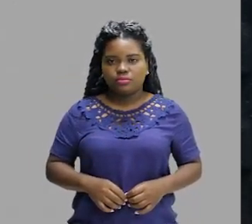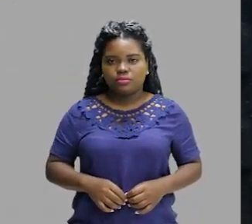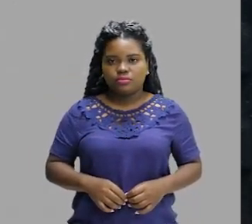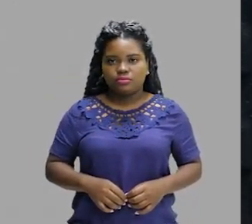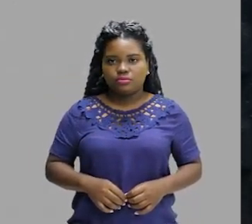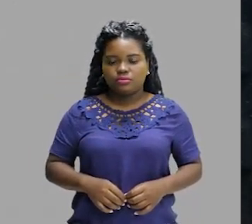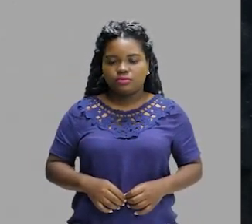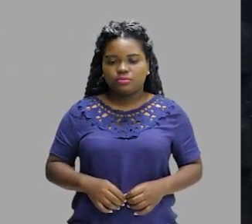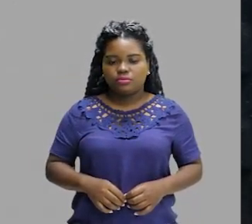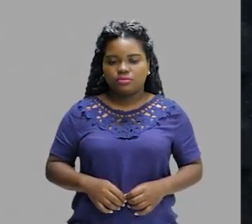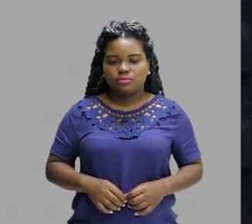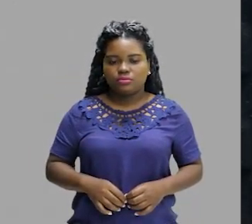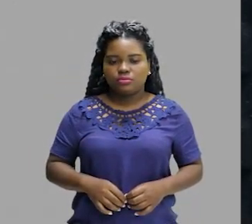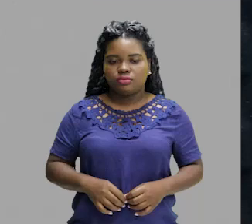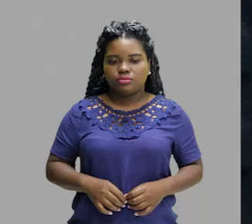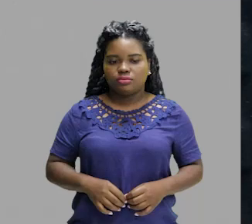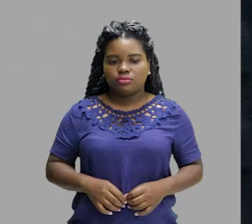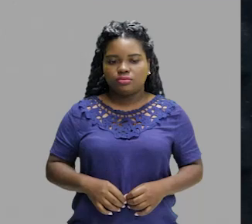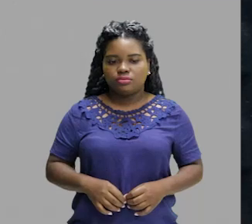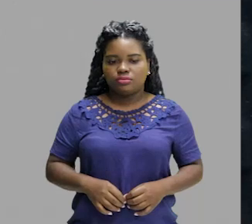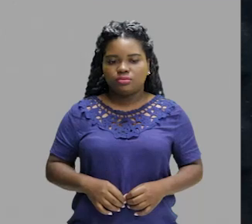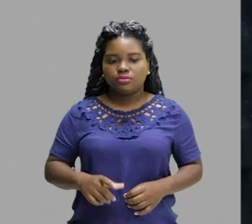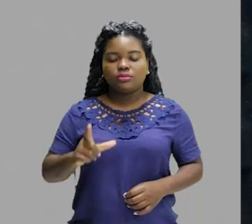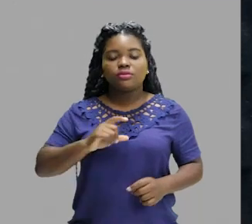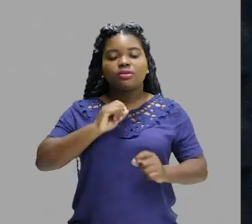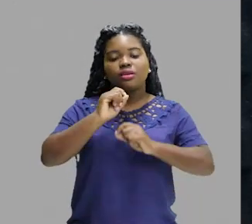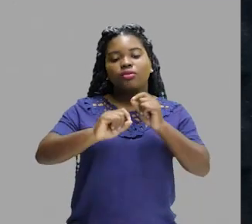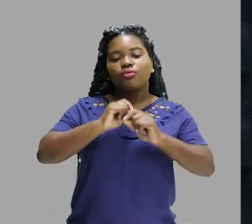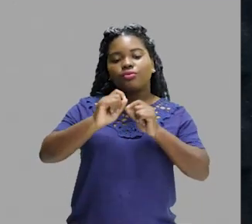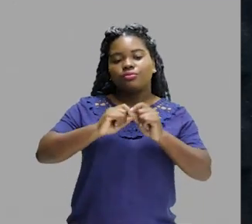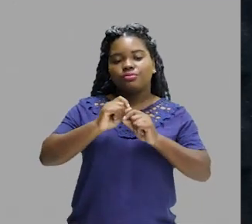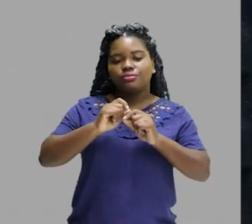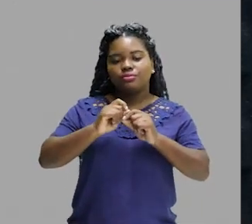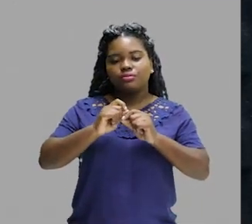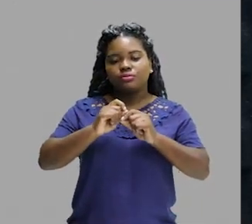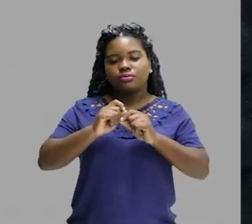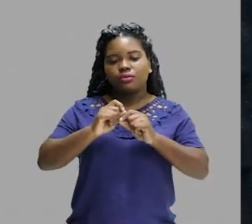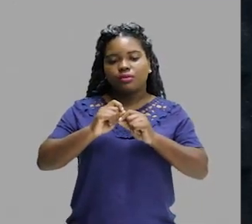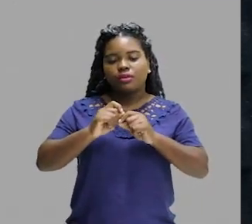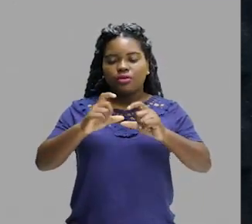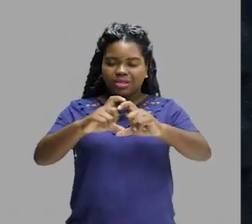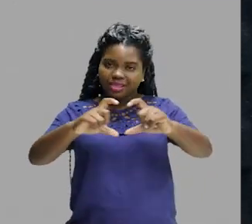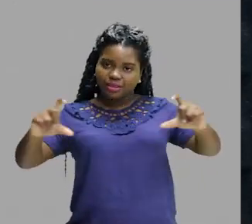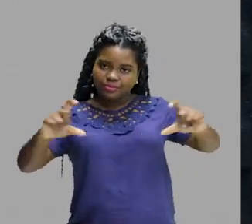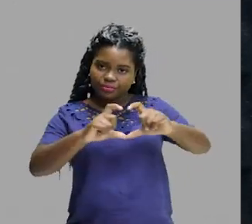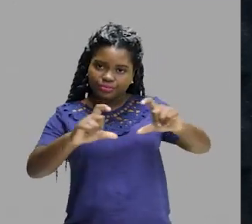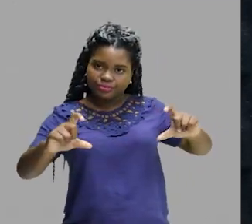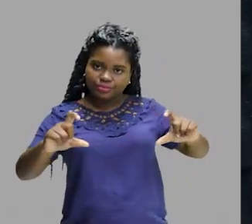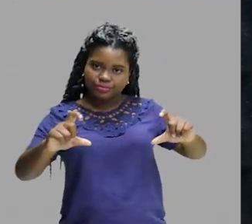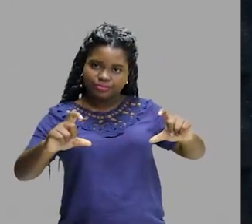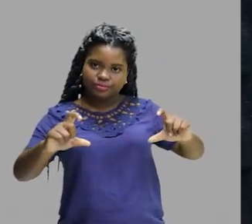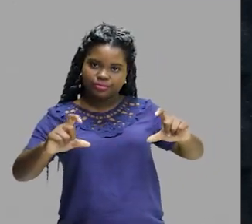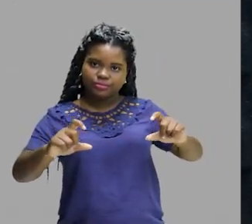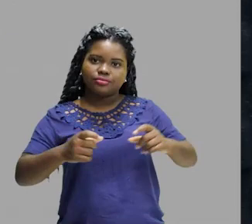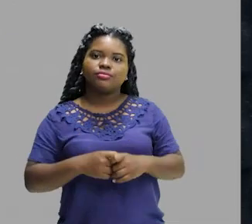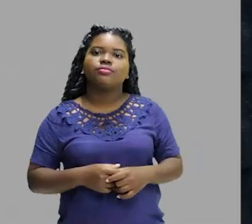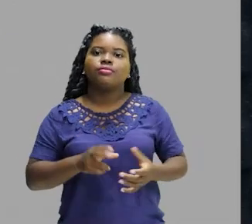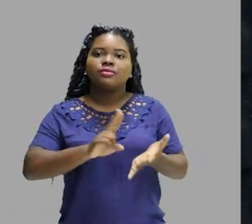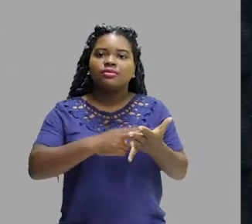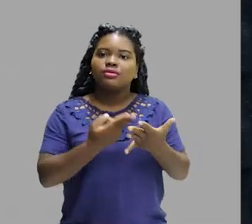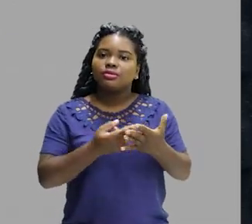da frase. Expressa uma ação considerada como terminada, como acabada,